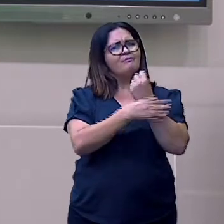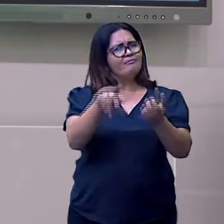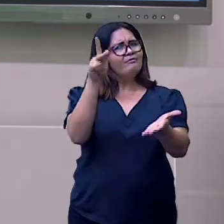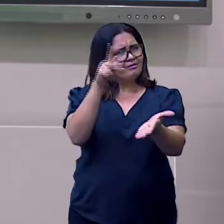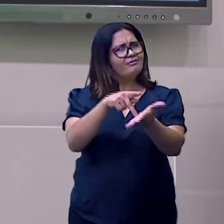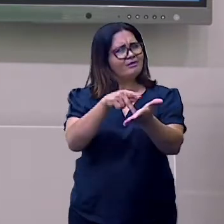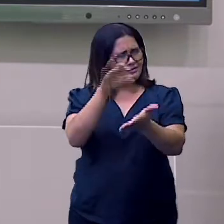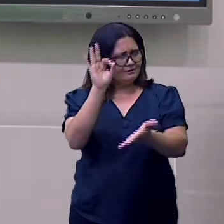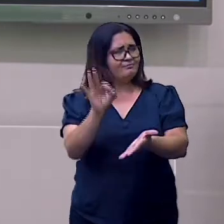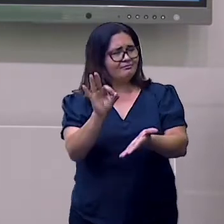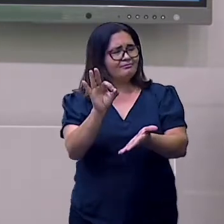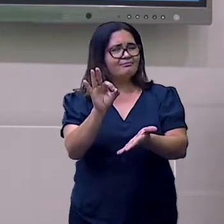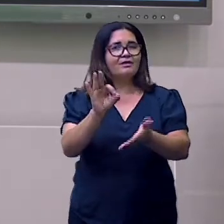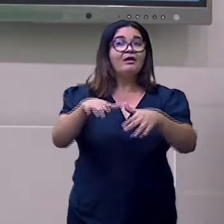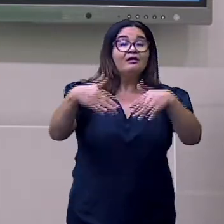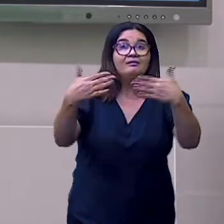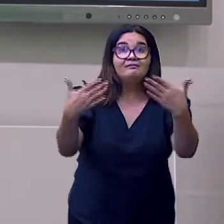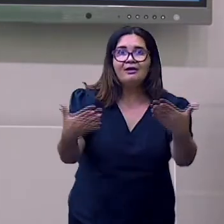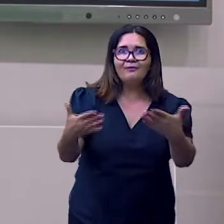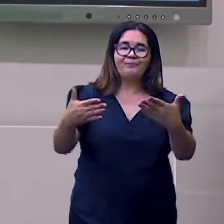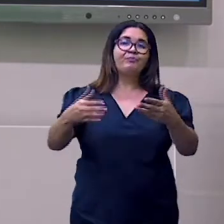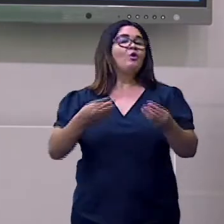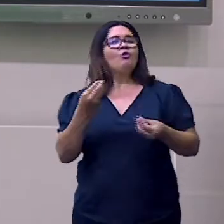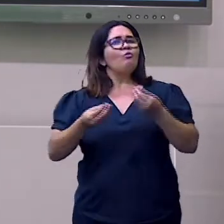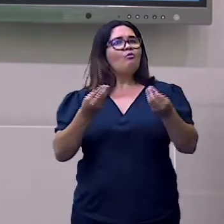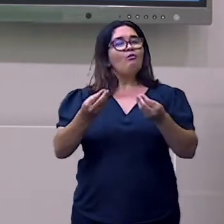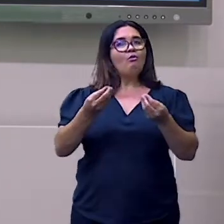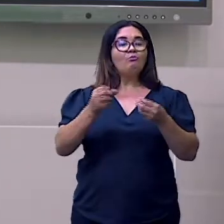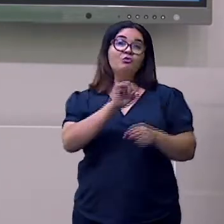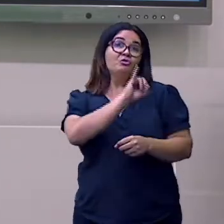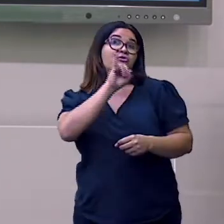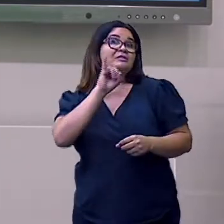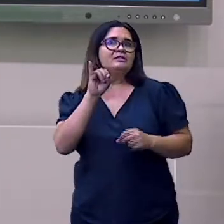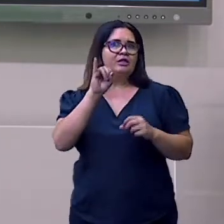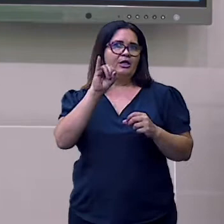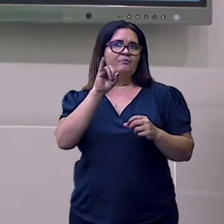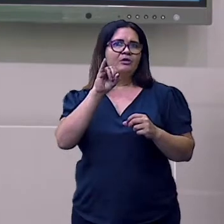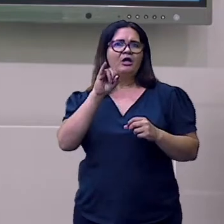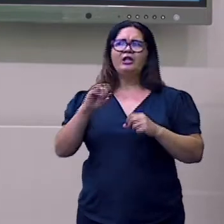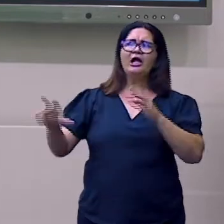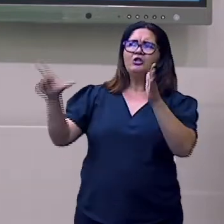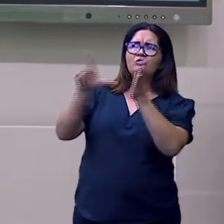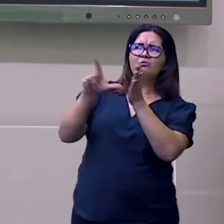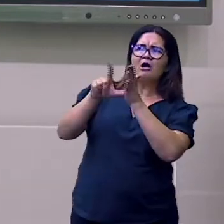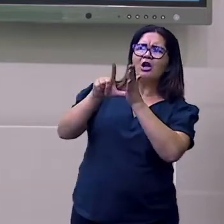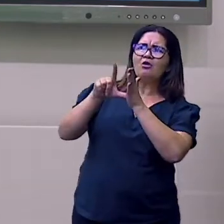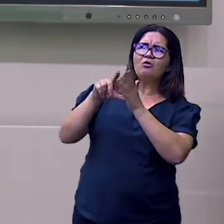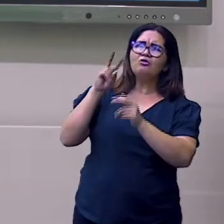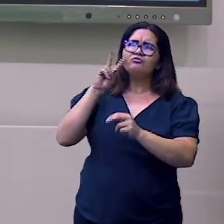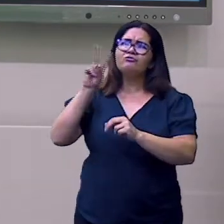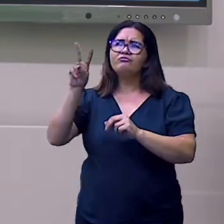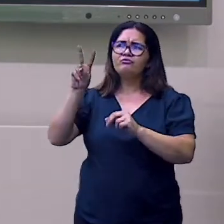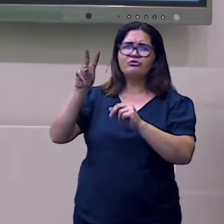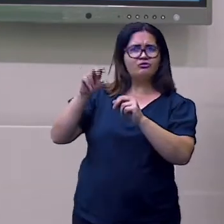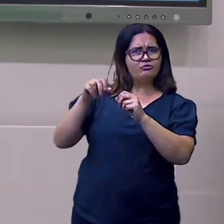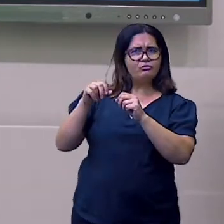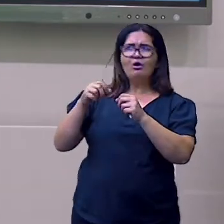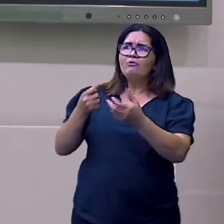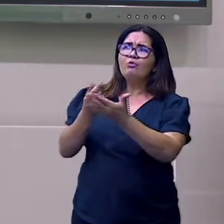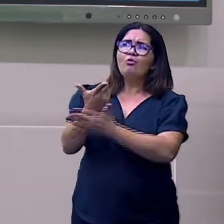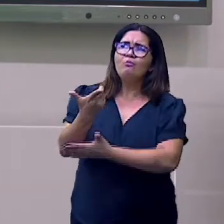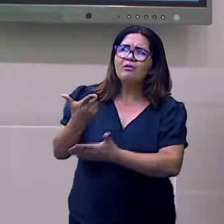emprego, correto? Pois, como vamos comprar algo se não temos certeza de